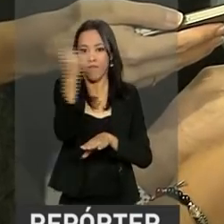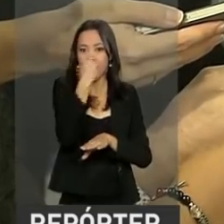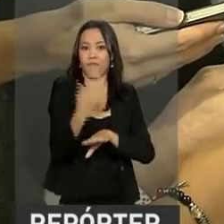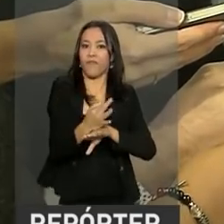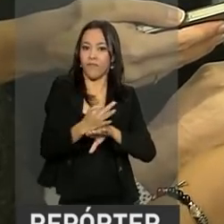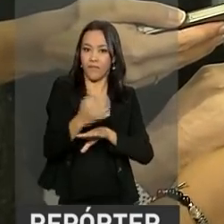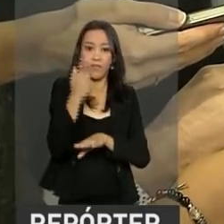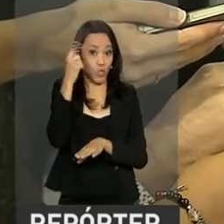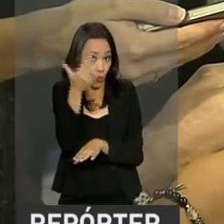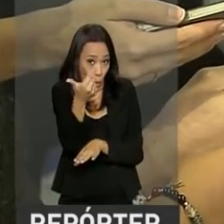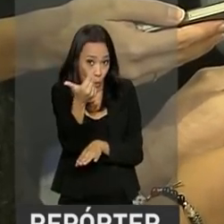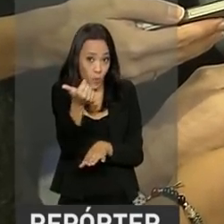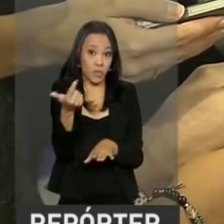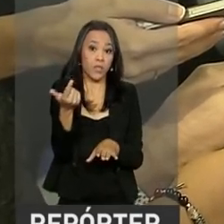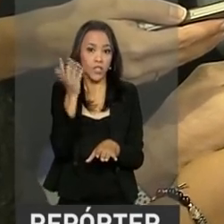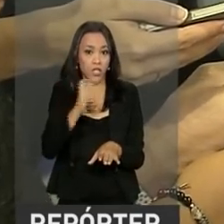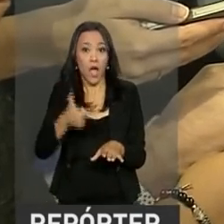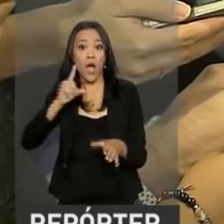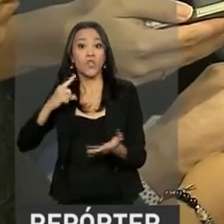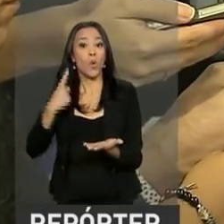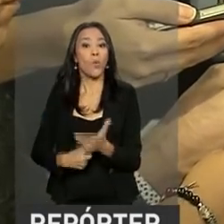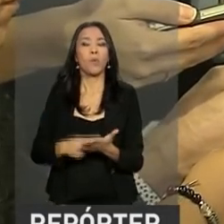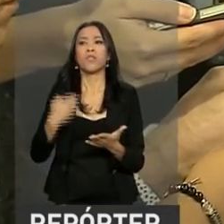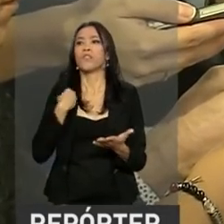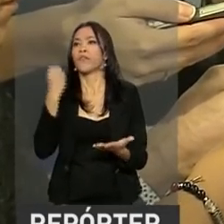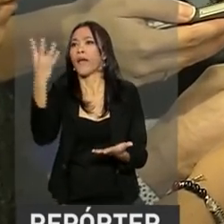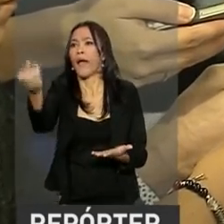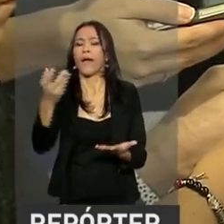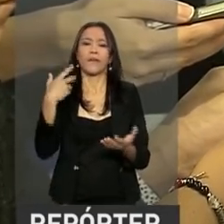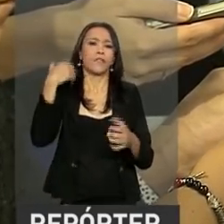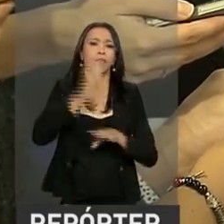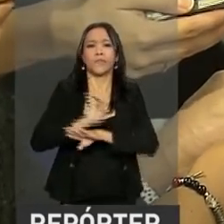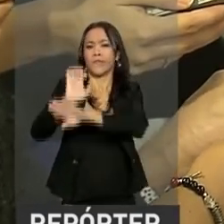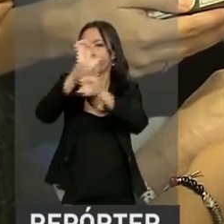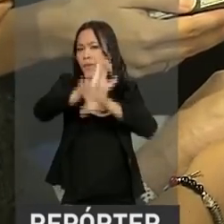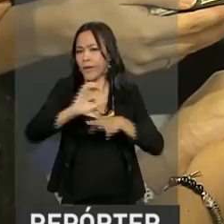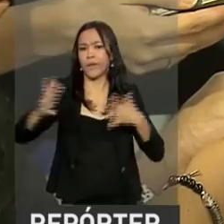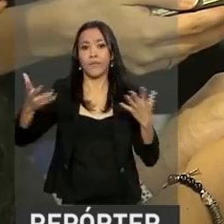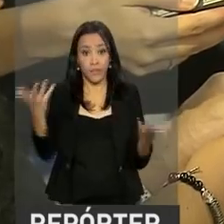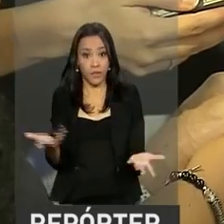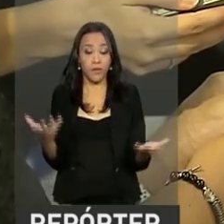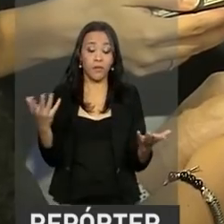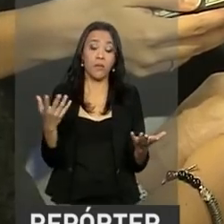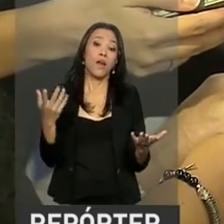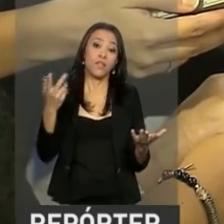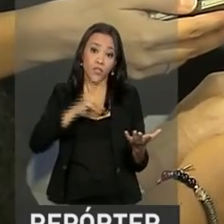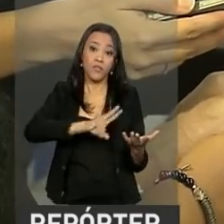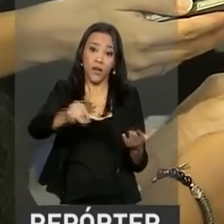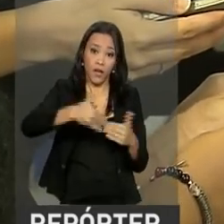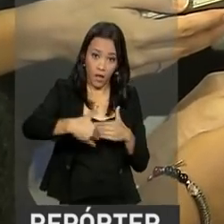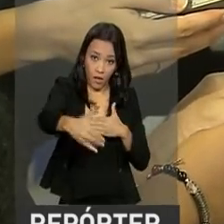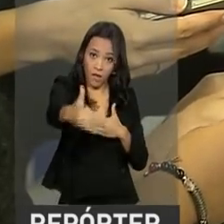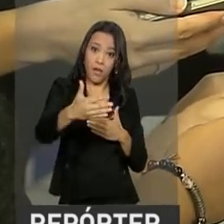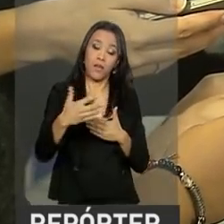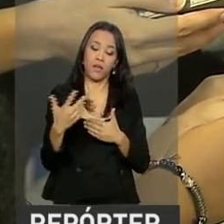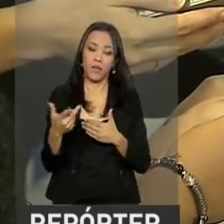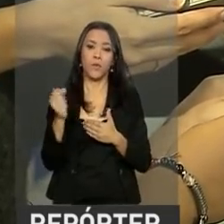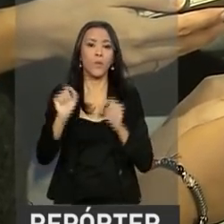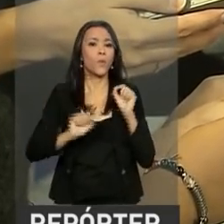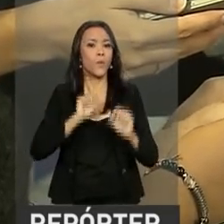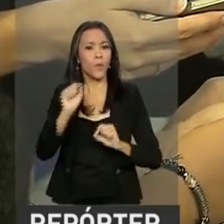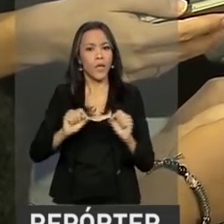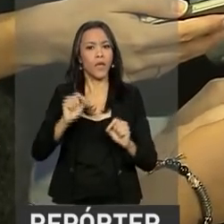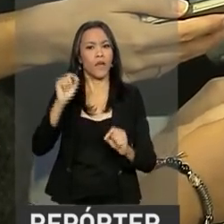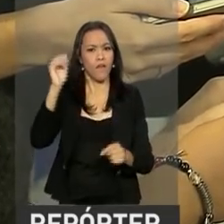assumidos durante as campanhas, outros já tinham viagem marcada. Então a tendência é que a gente possa ainda aumentar, que possamos aumentar ainda